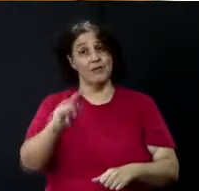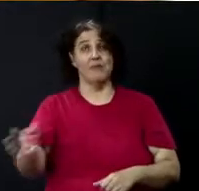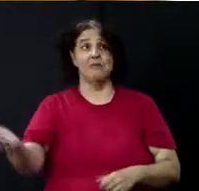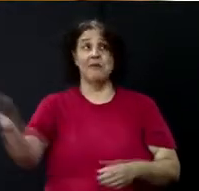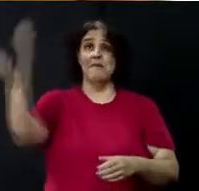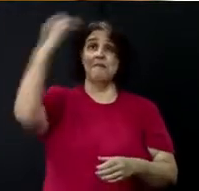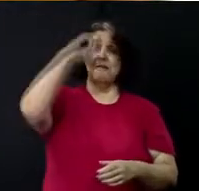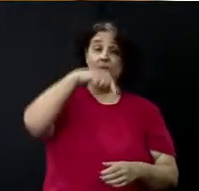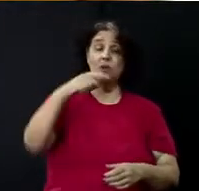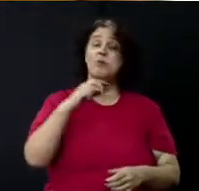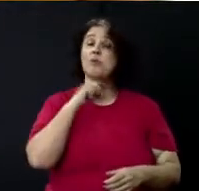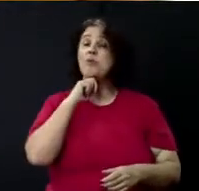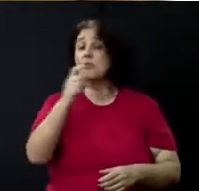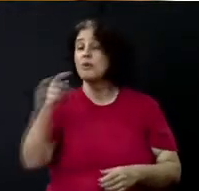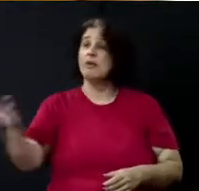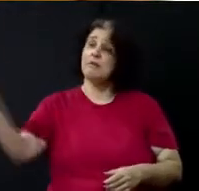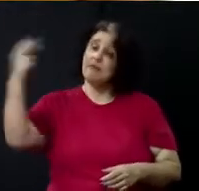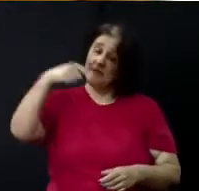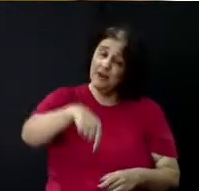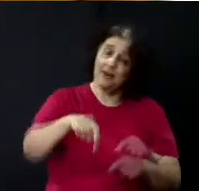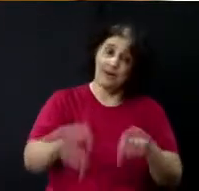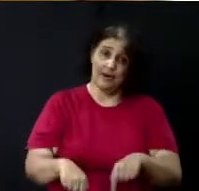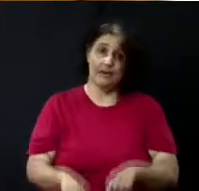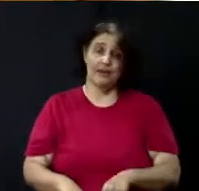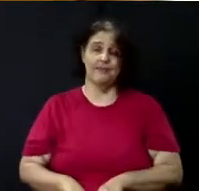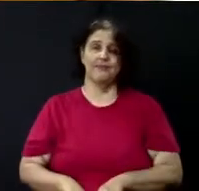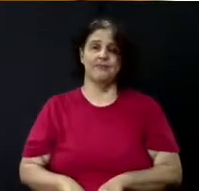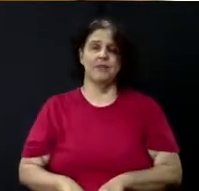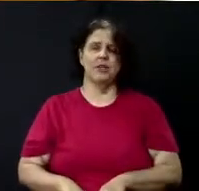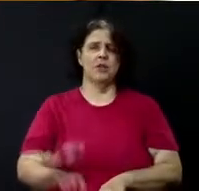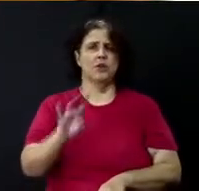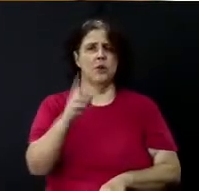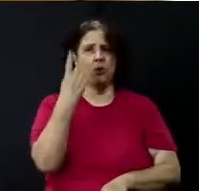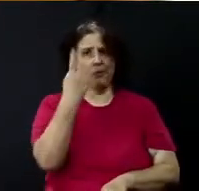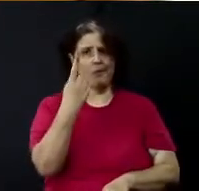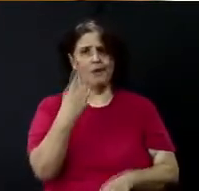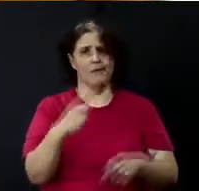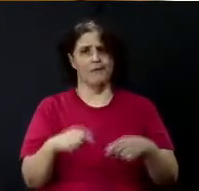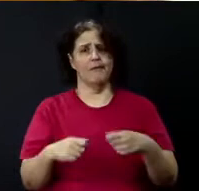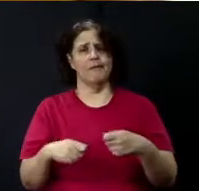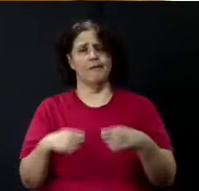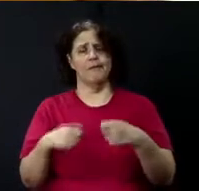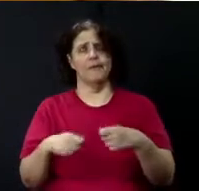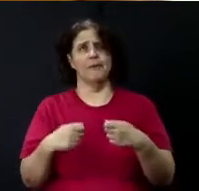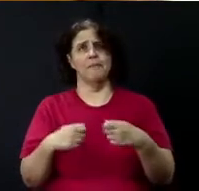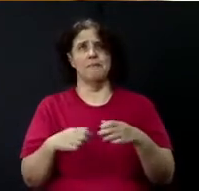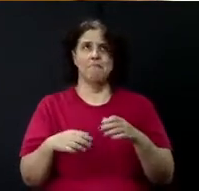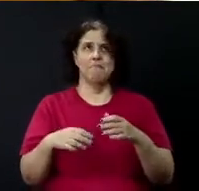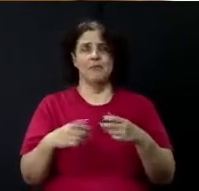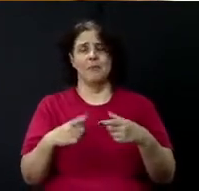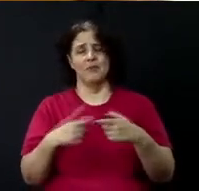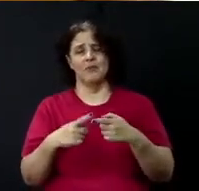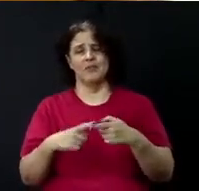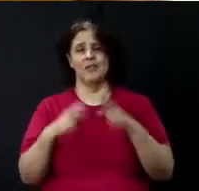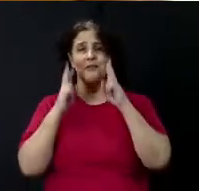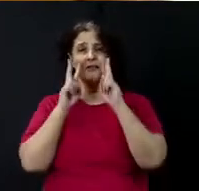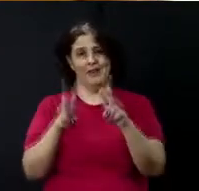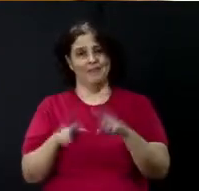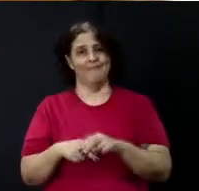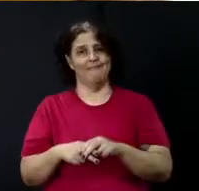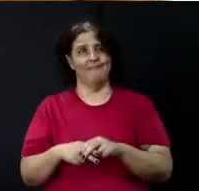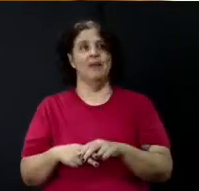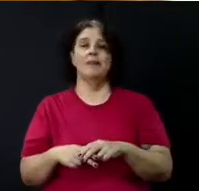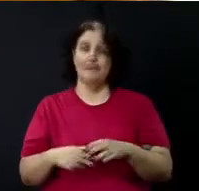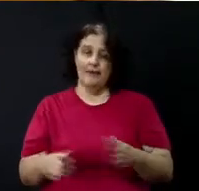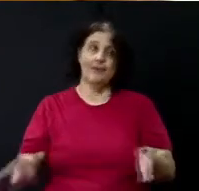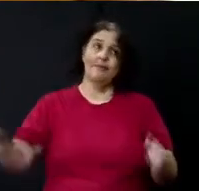da Lapa, só tem um jeito de você comprovar essa figura, é vindo à